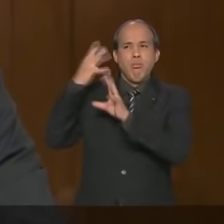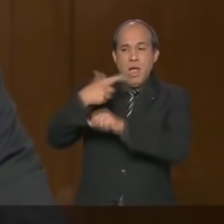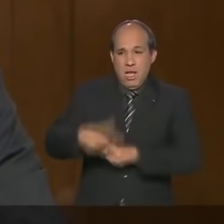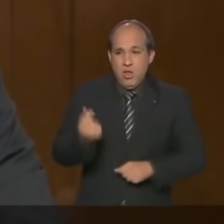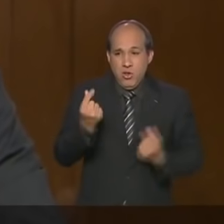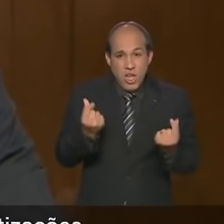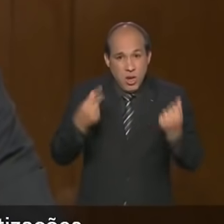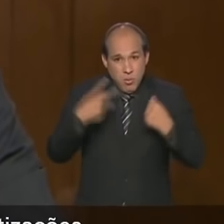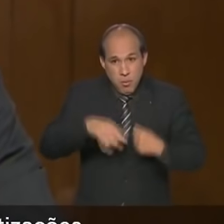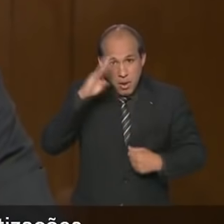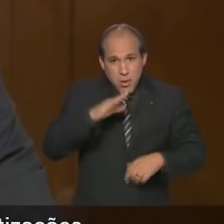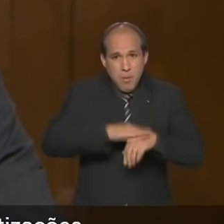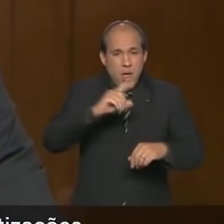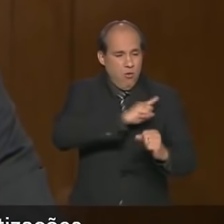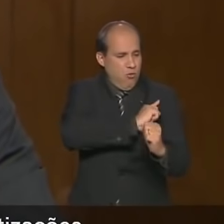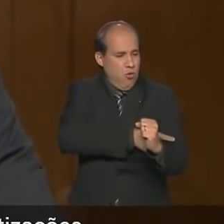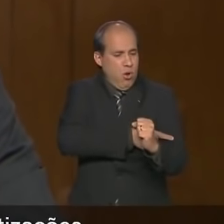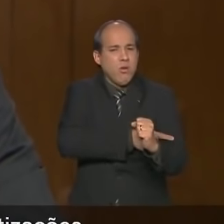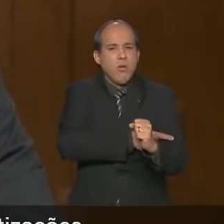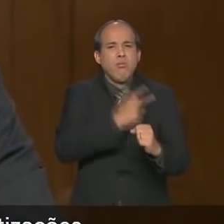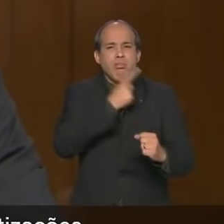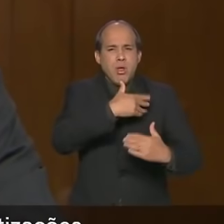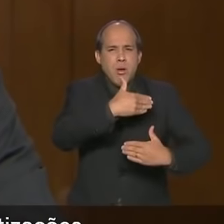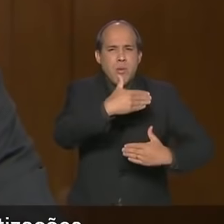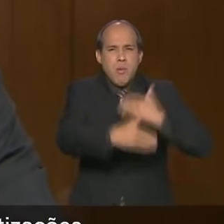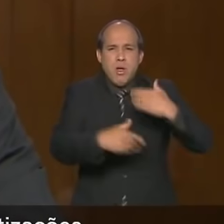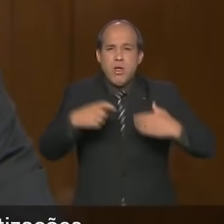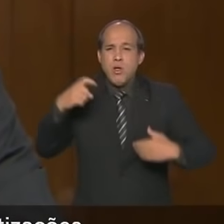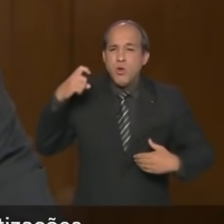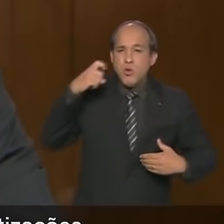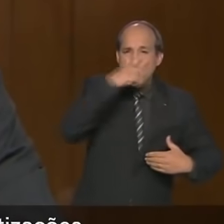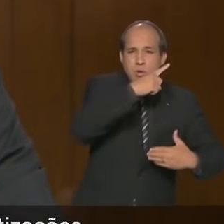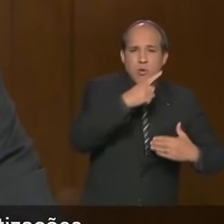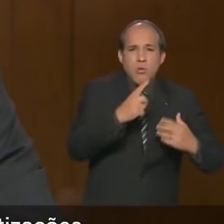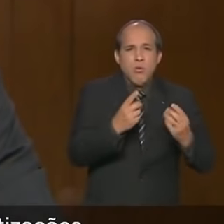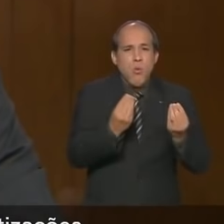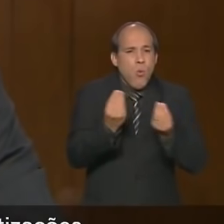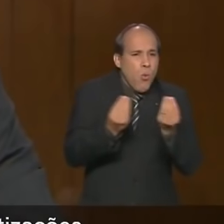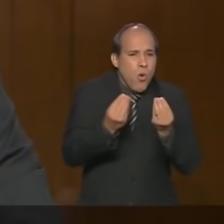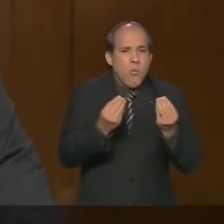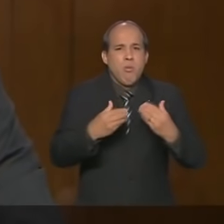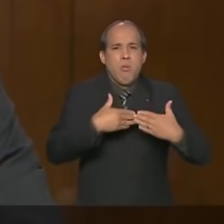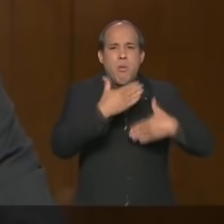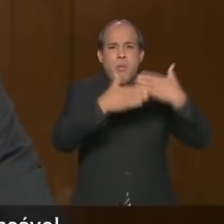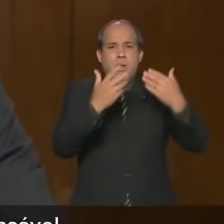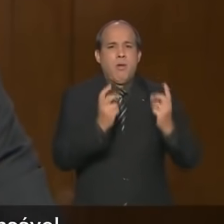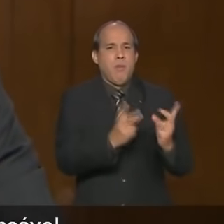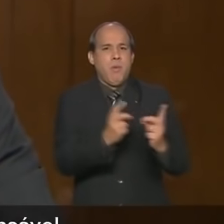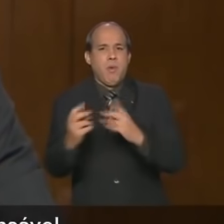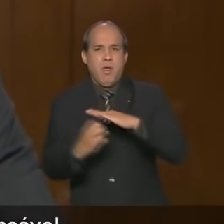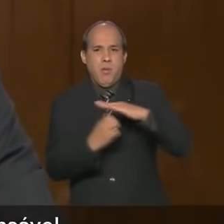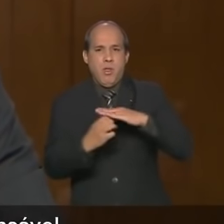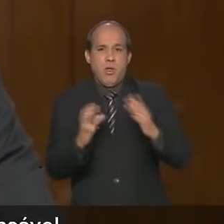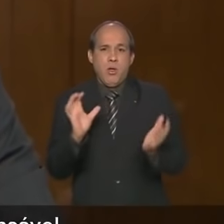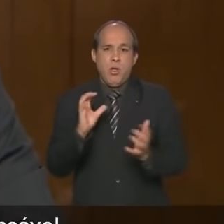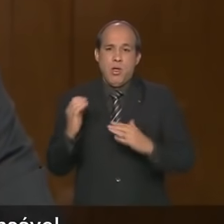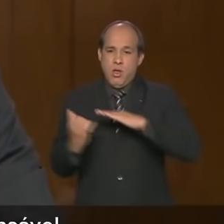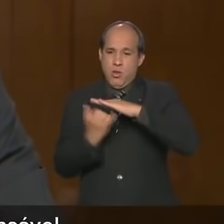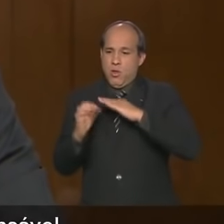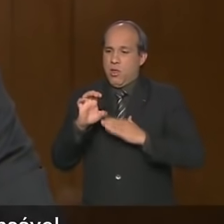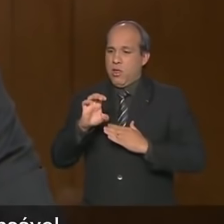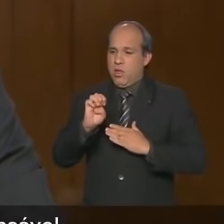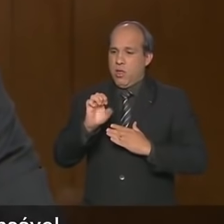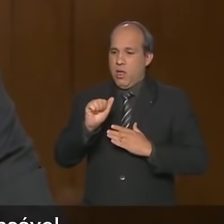se fortalece e estamos avançando no difícil processo de privatizações o passe ajesp